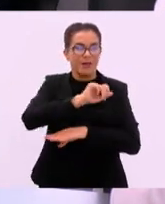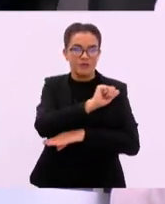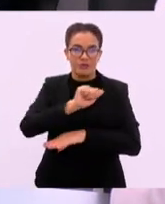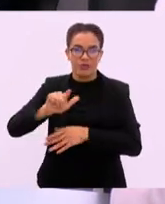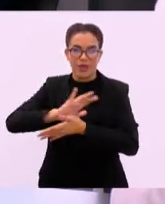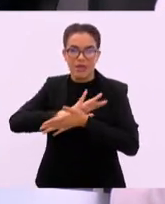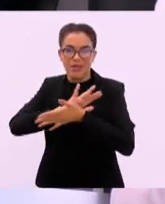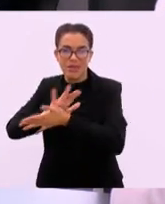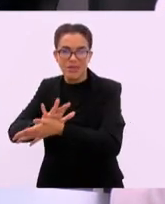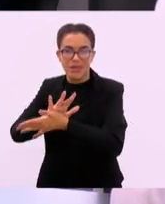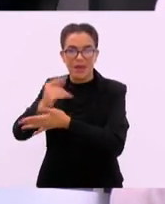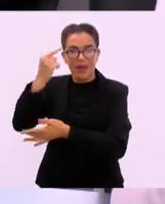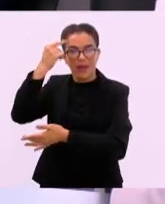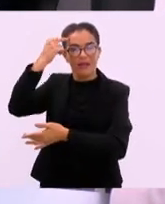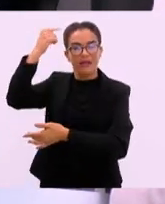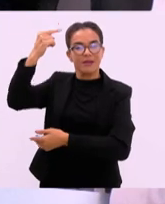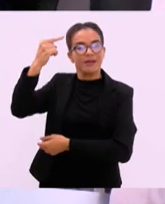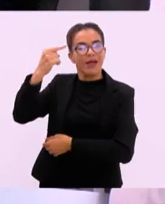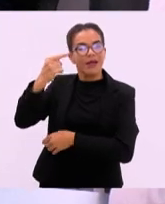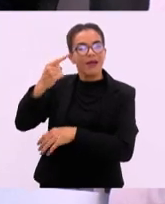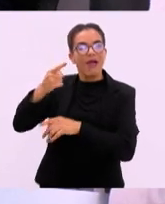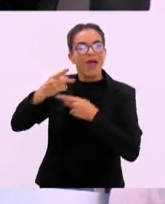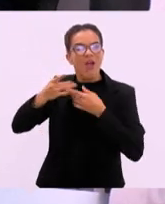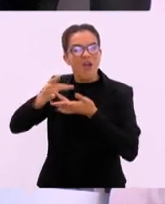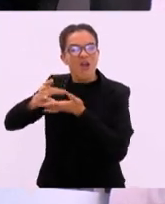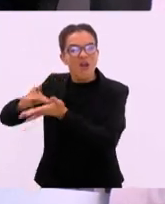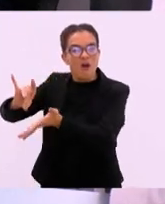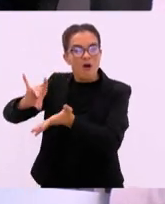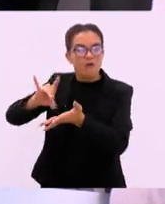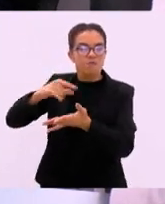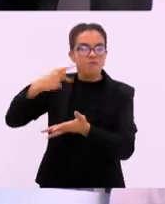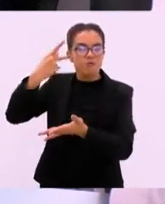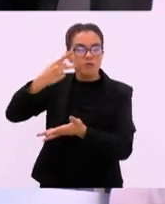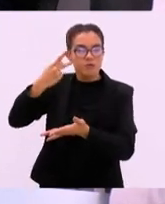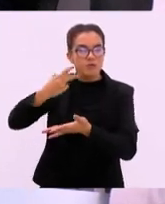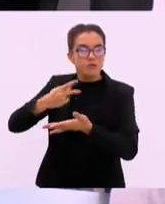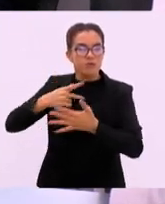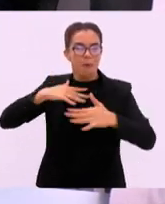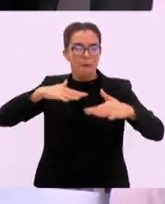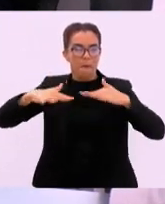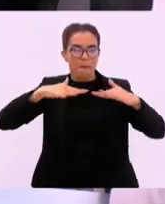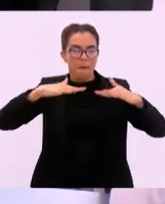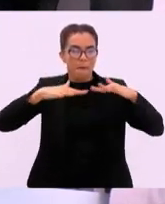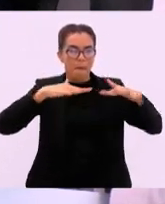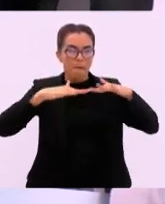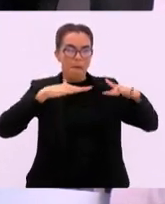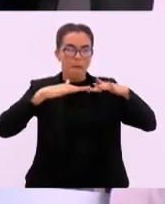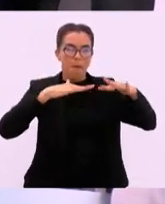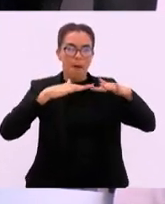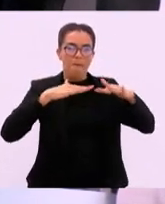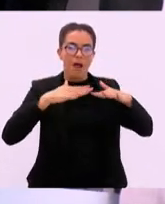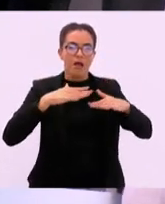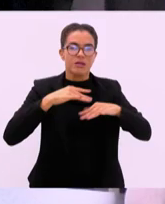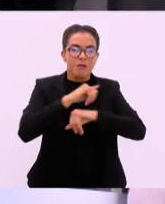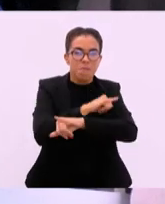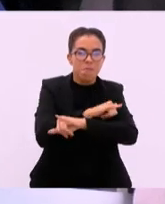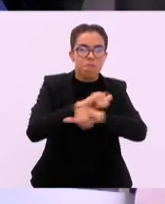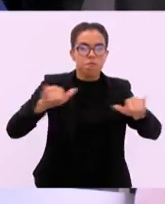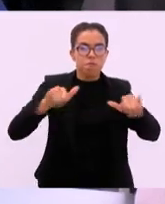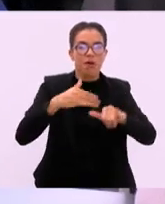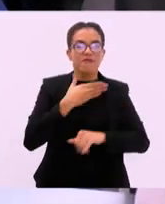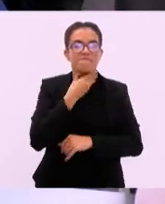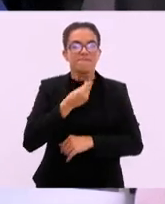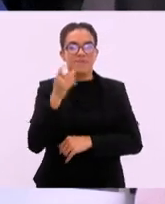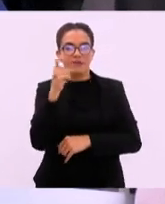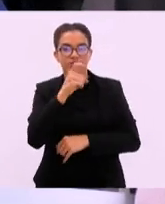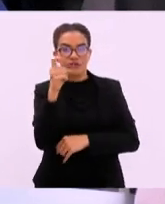contra determinada ideia, é um processo de ódio na política, de mobilização, de fake news, etc. Então, na